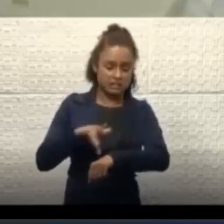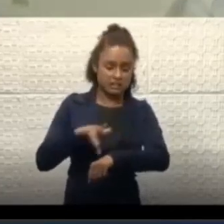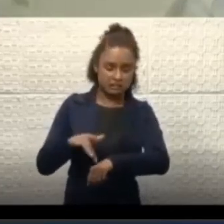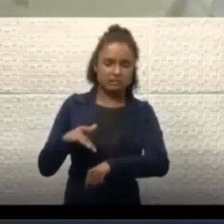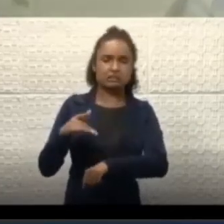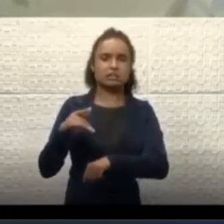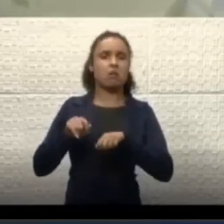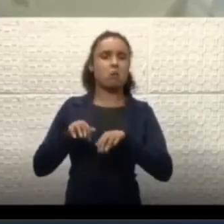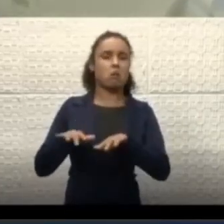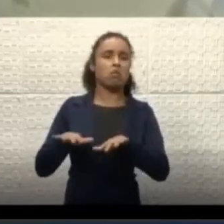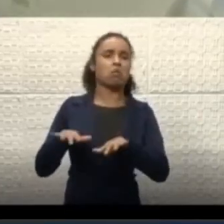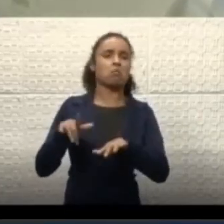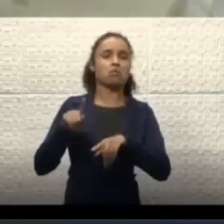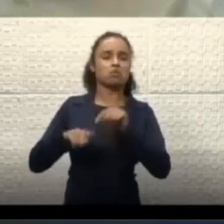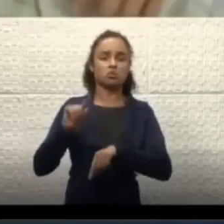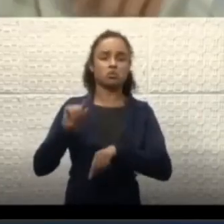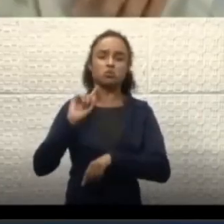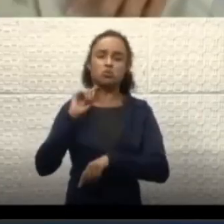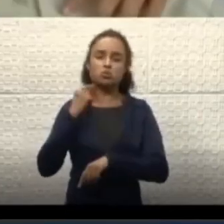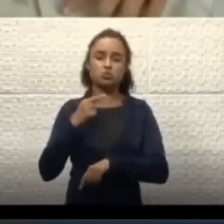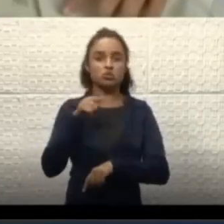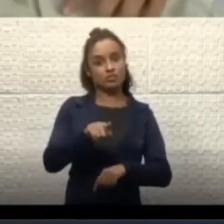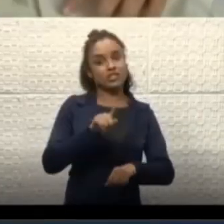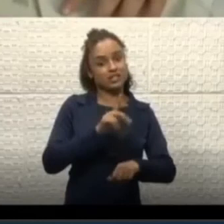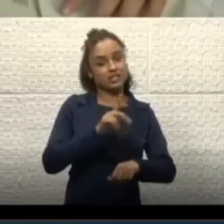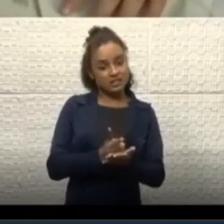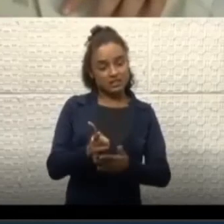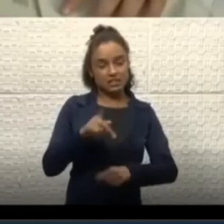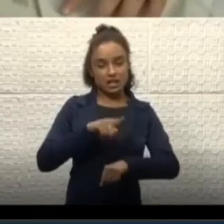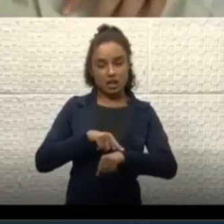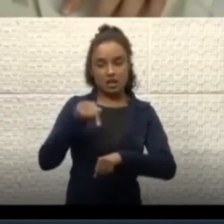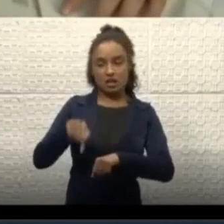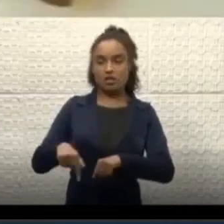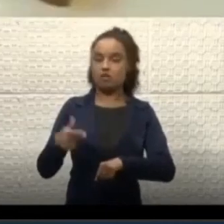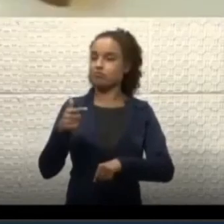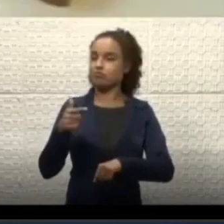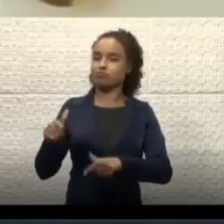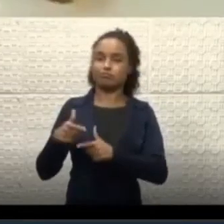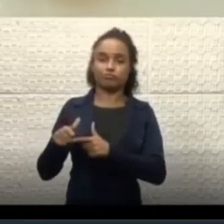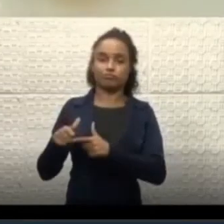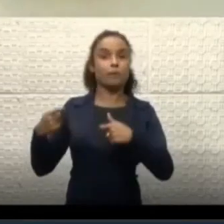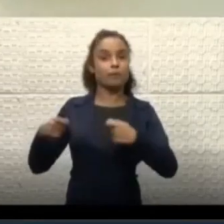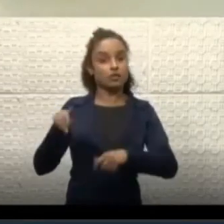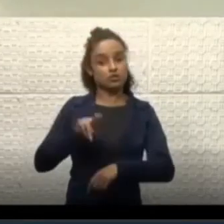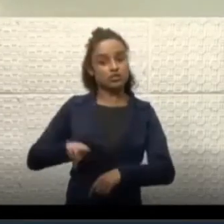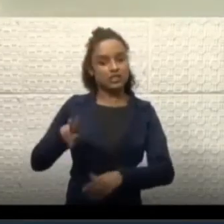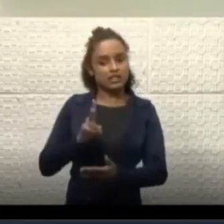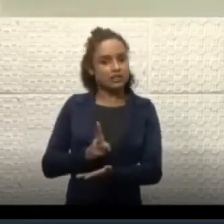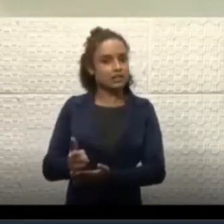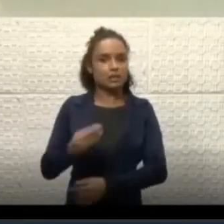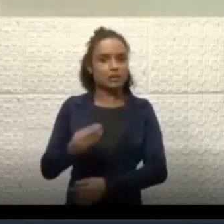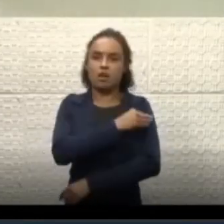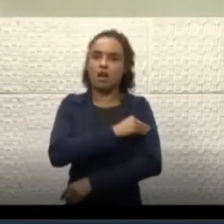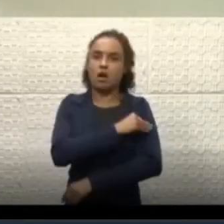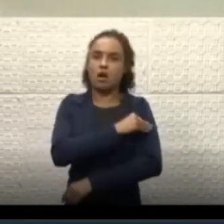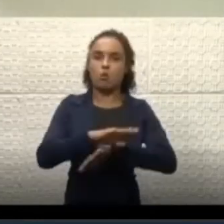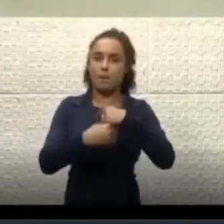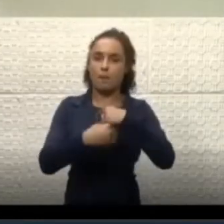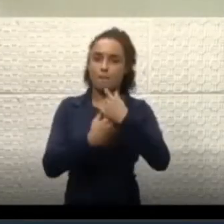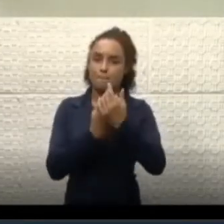a higienização correta das mãos, utilizar álcool 70 todo momento, isso não vai ter nenhum problema. Agora eu vou aplicar,